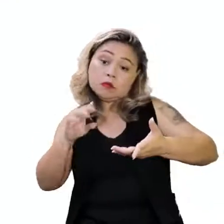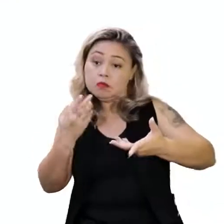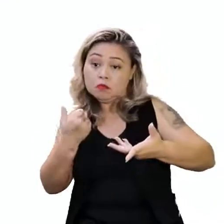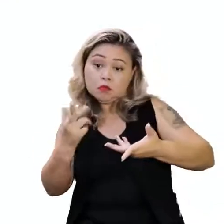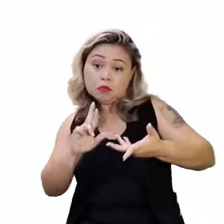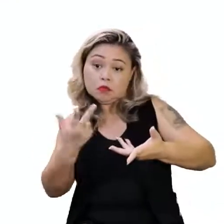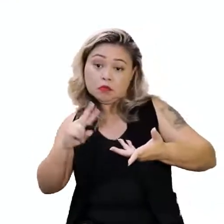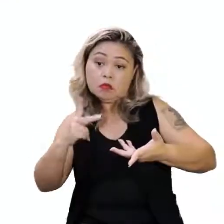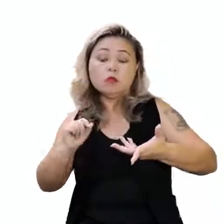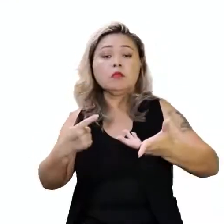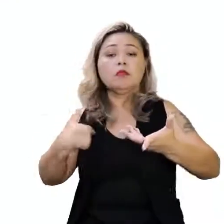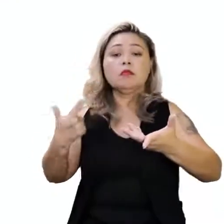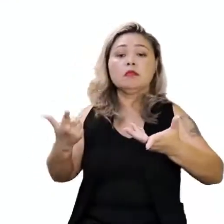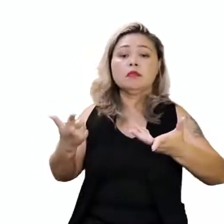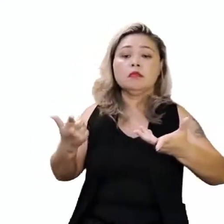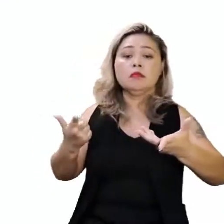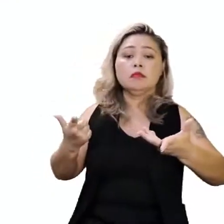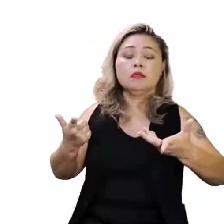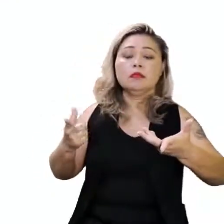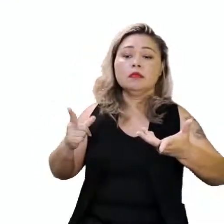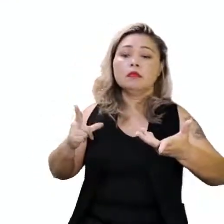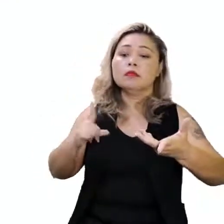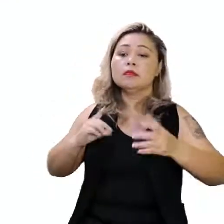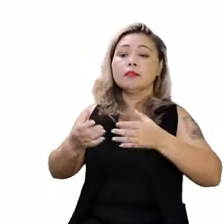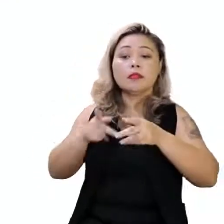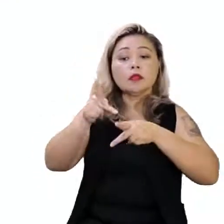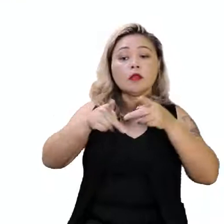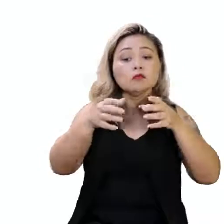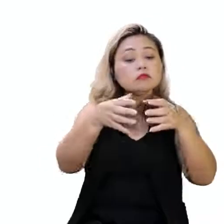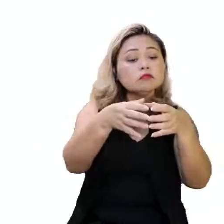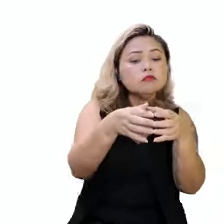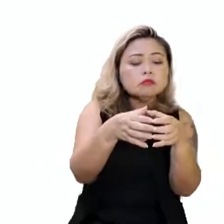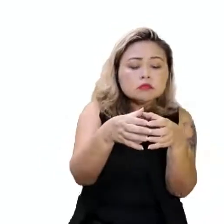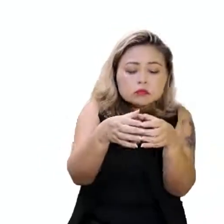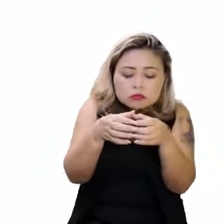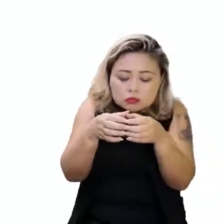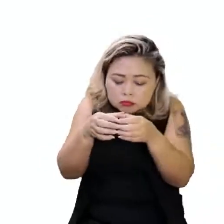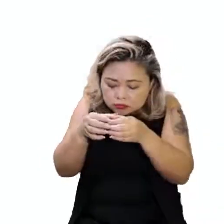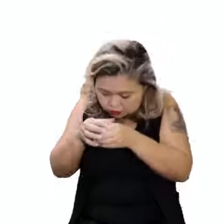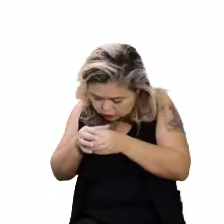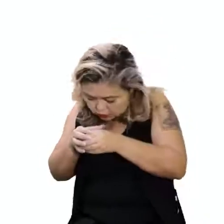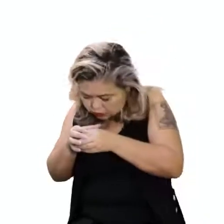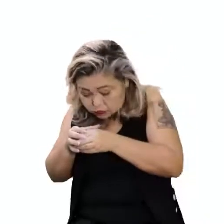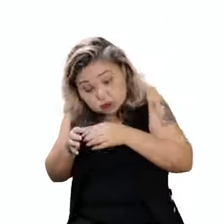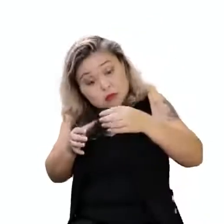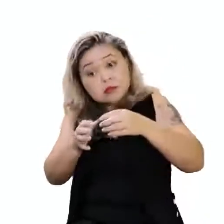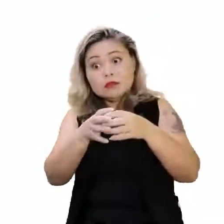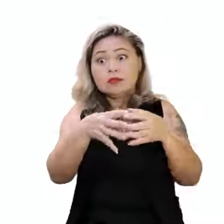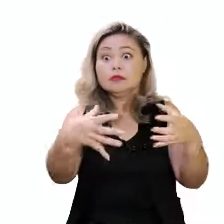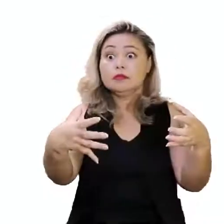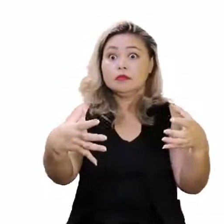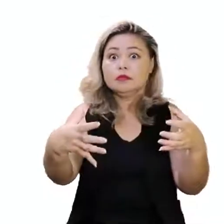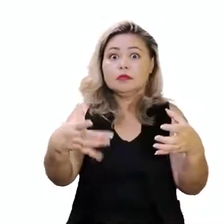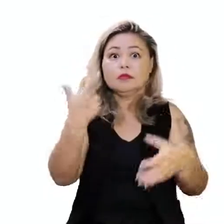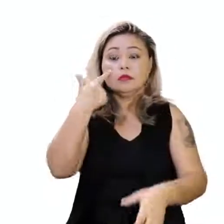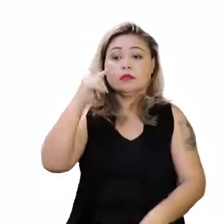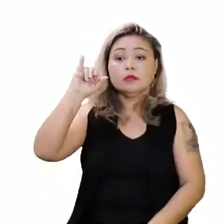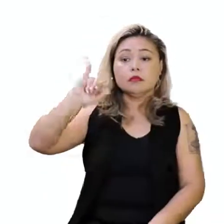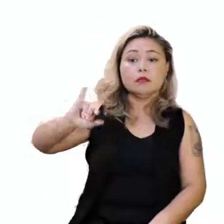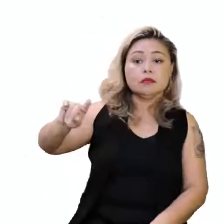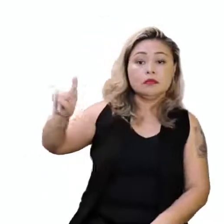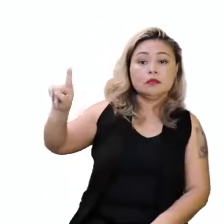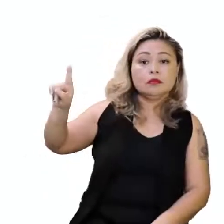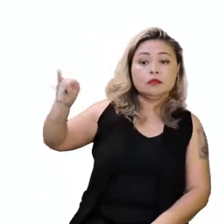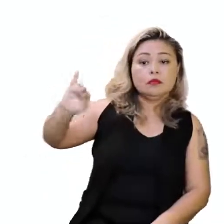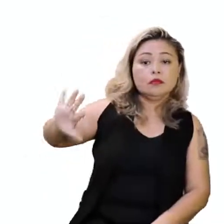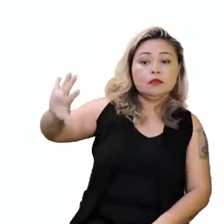para, né? Você vai ter, então, uma população menor, bem menor do que a outra. Olha aqui,